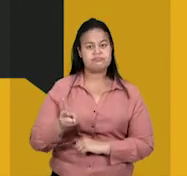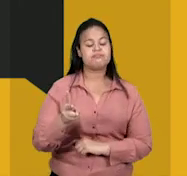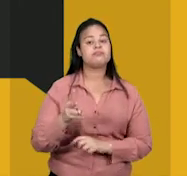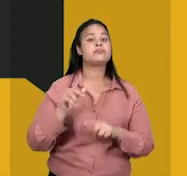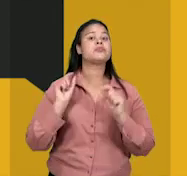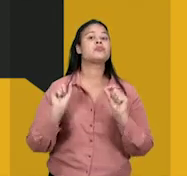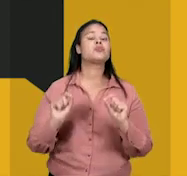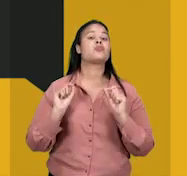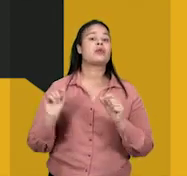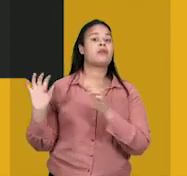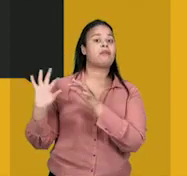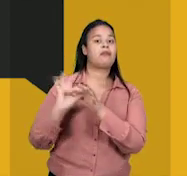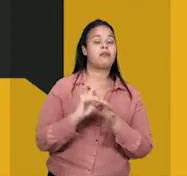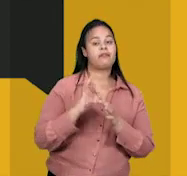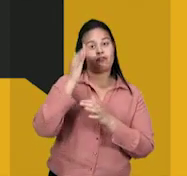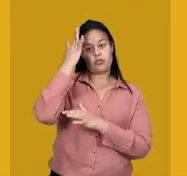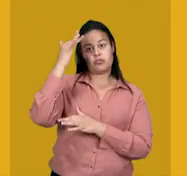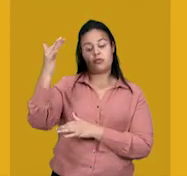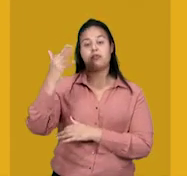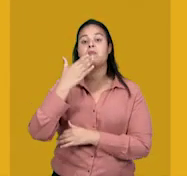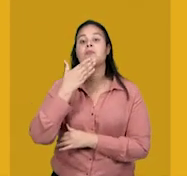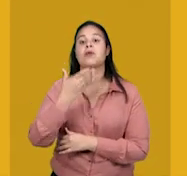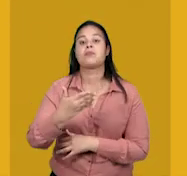seguinte corrente filosófica: